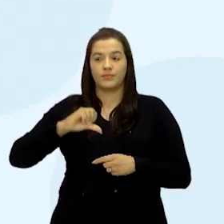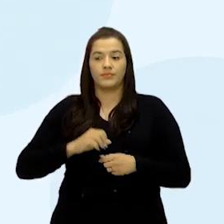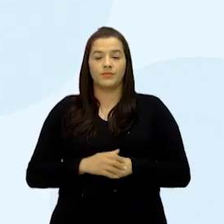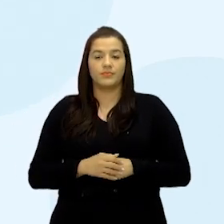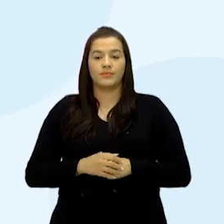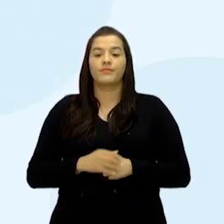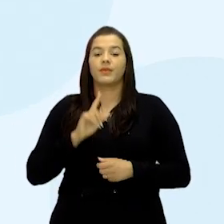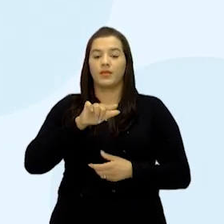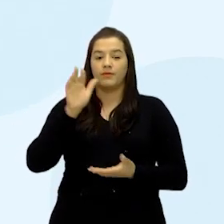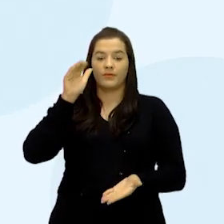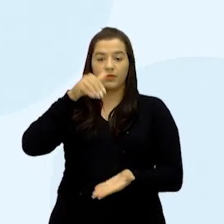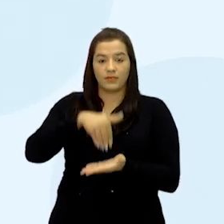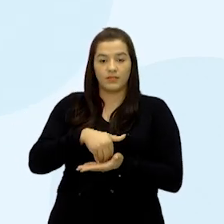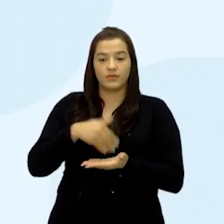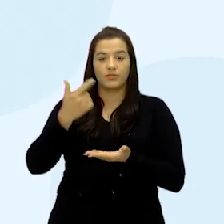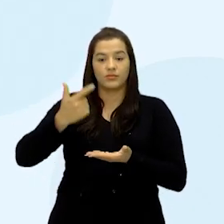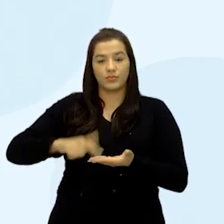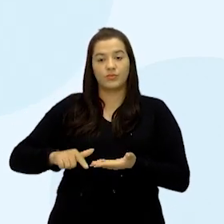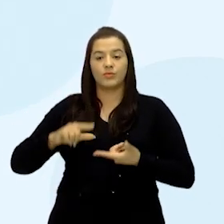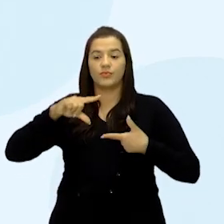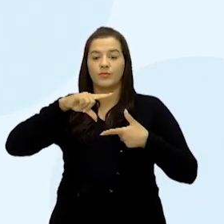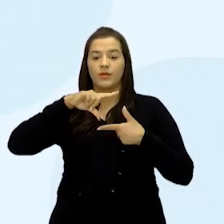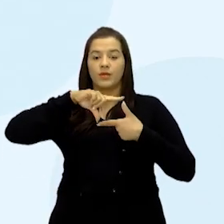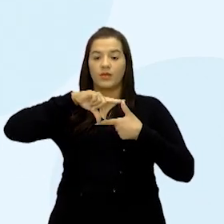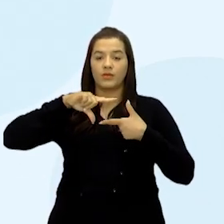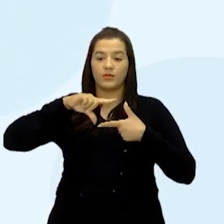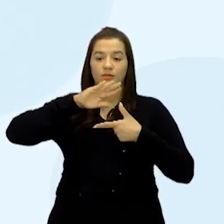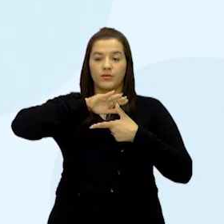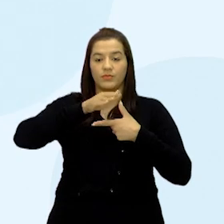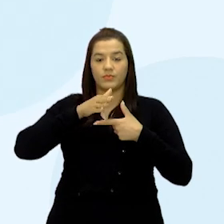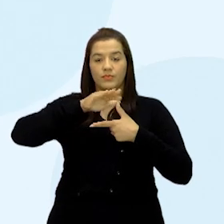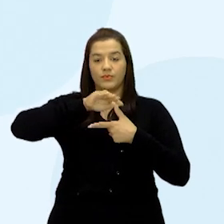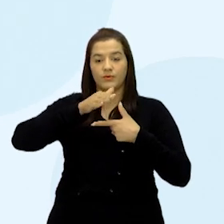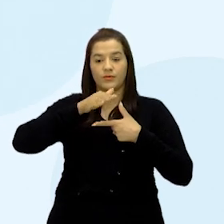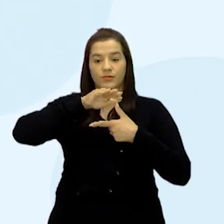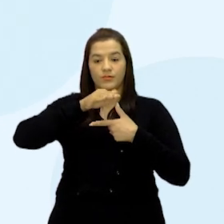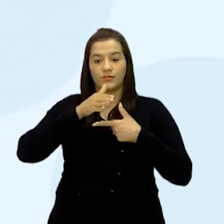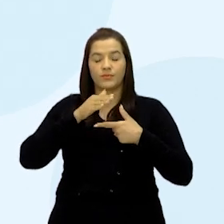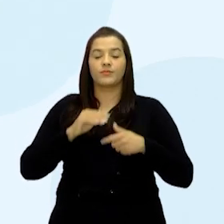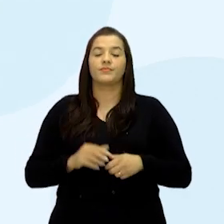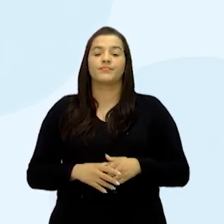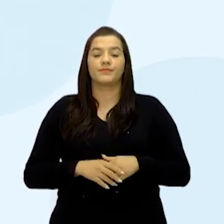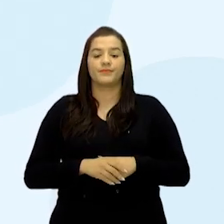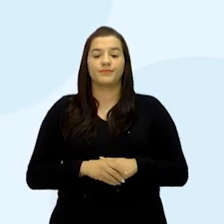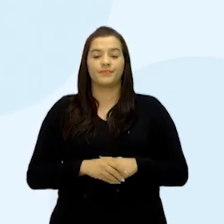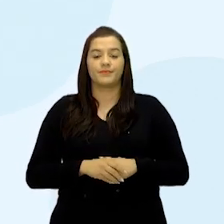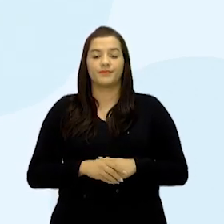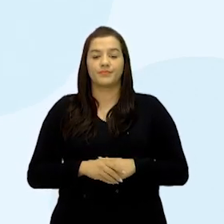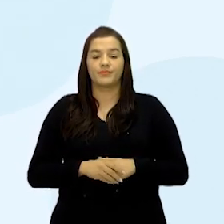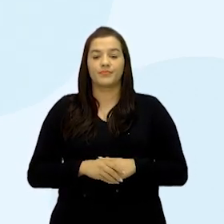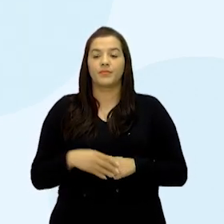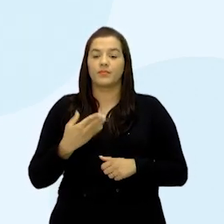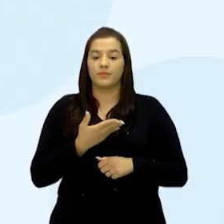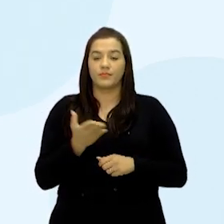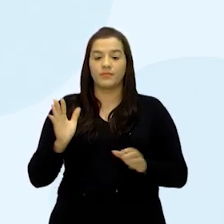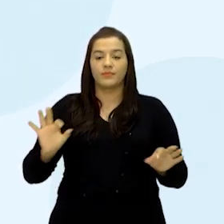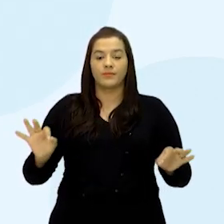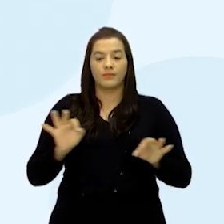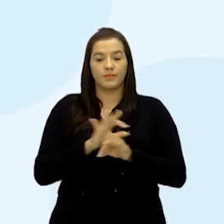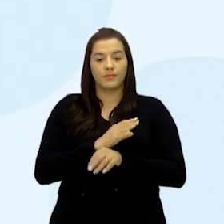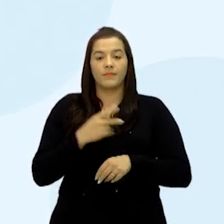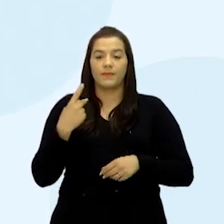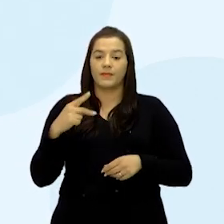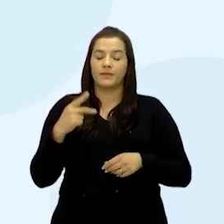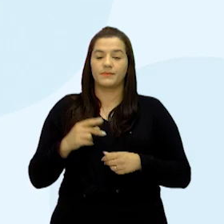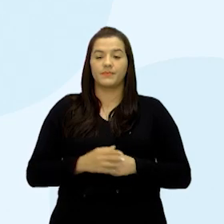ele finaliza de novo, veja, a gente usa esse fluxograma redondinho aí, né, meio de bordas redondas para você finalizar a sua